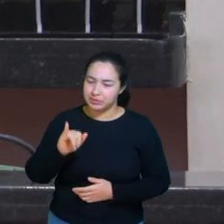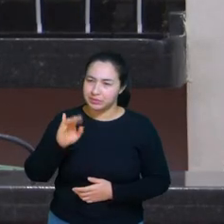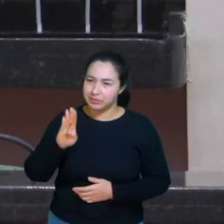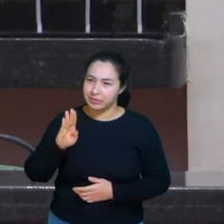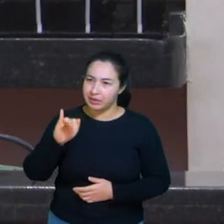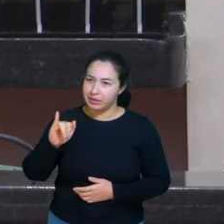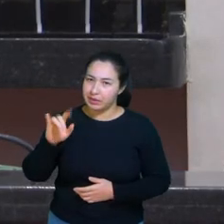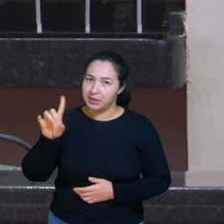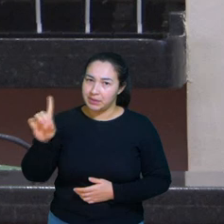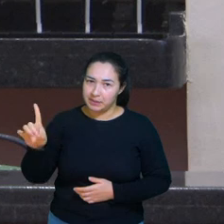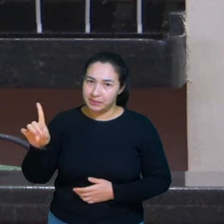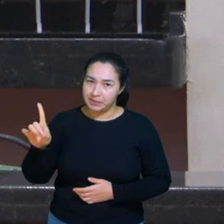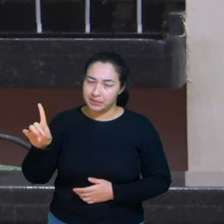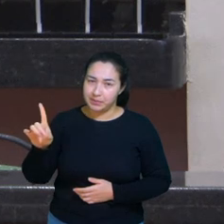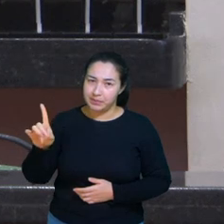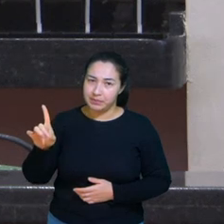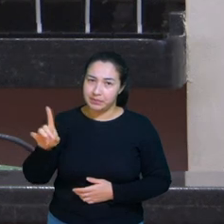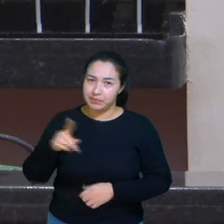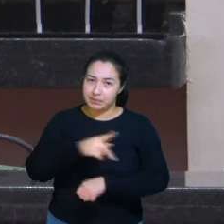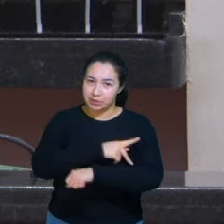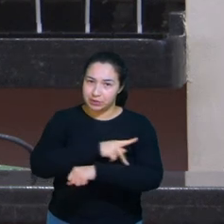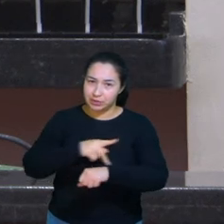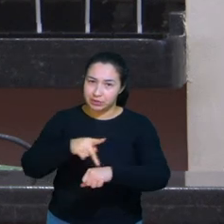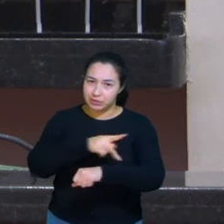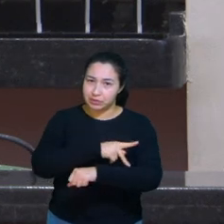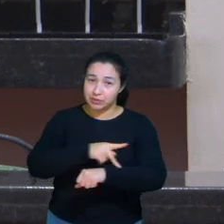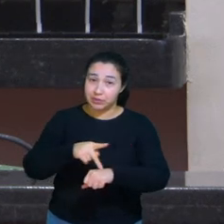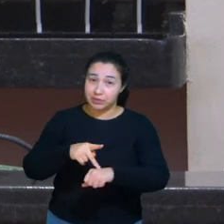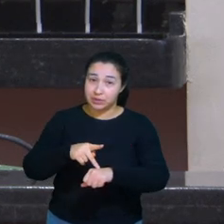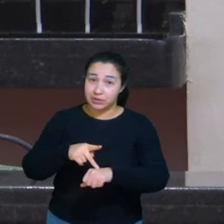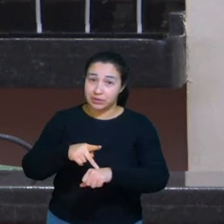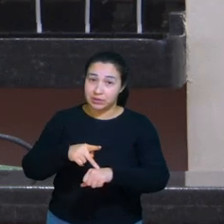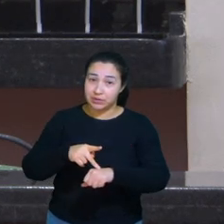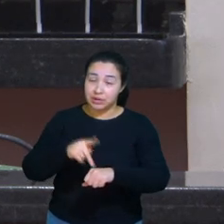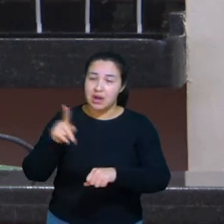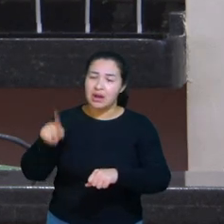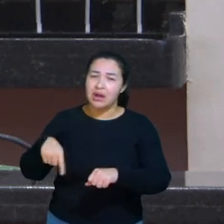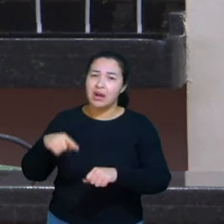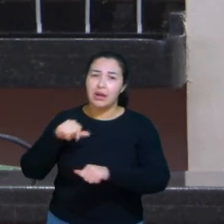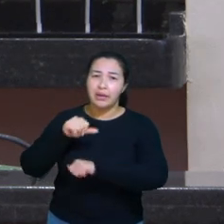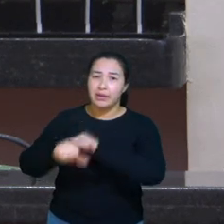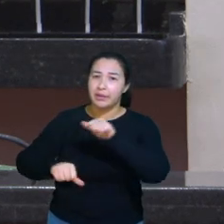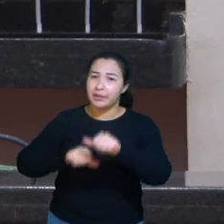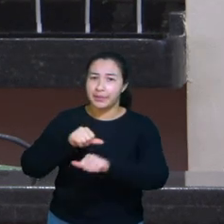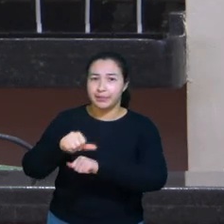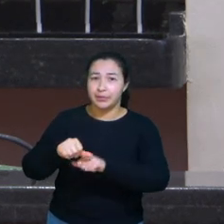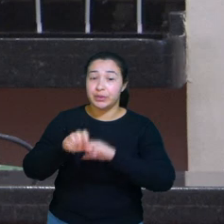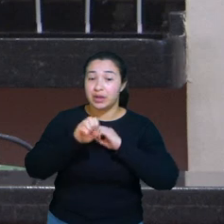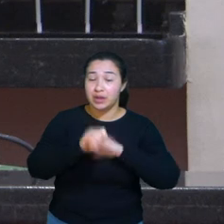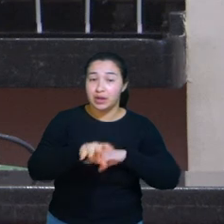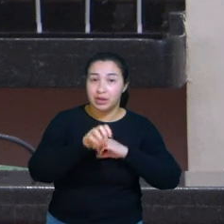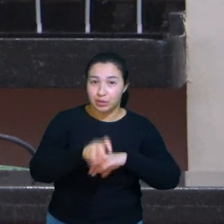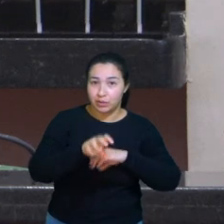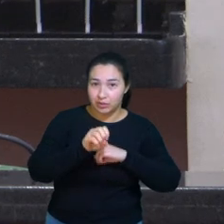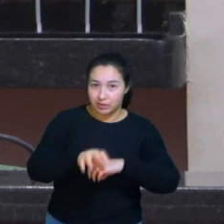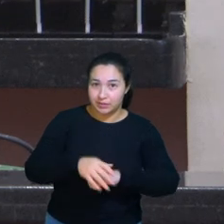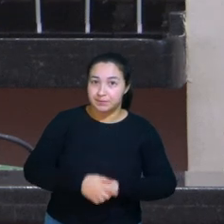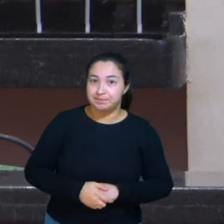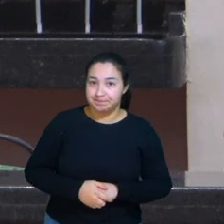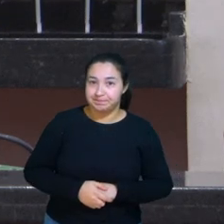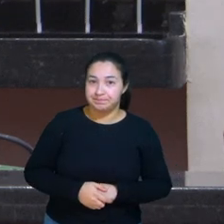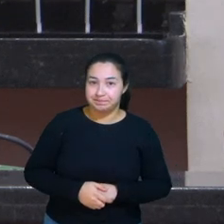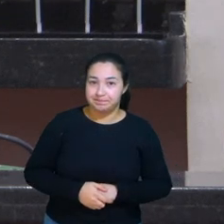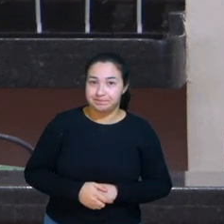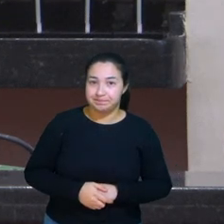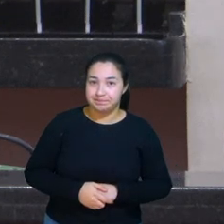pedagógica né que na verdade agora é residência Educacional né ou teve é